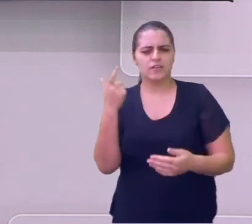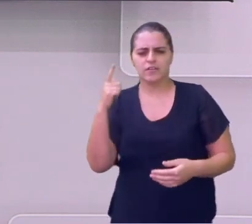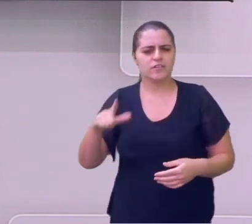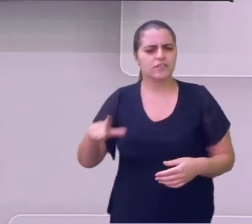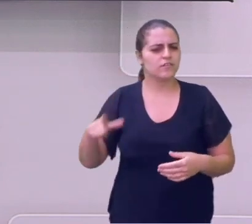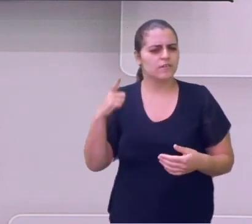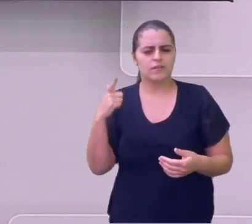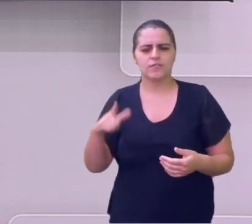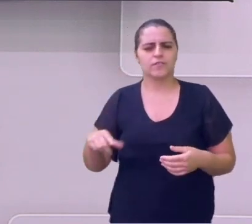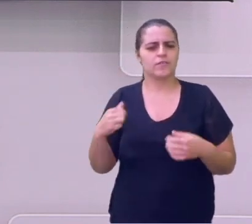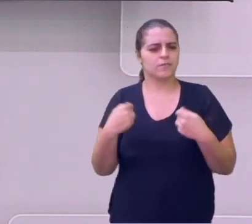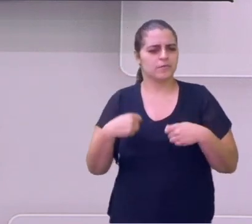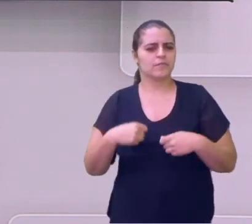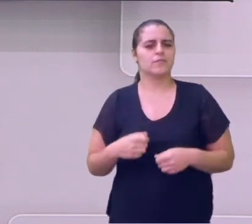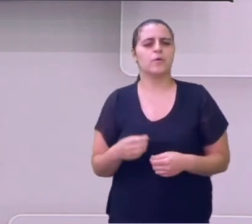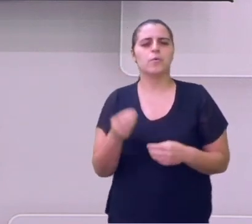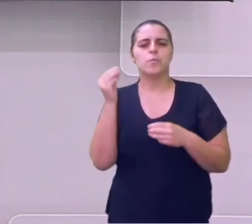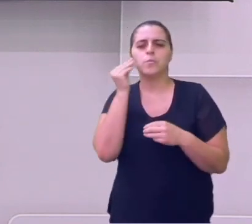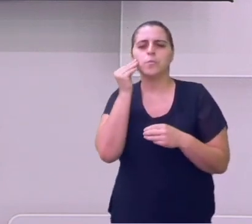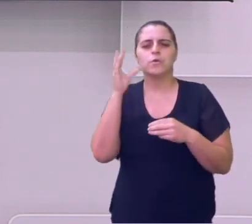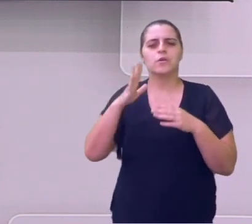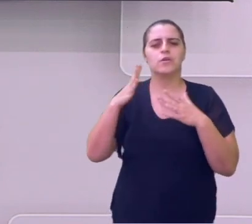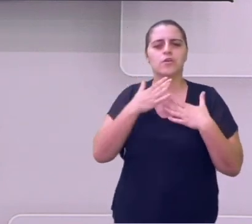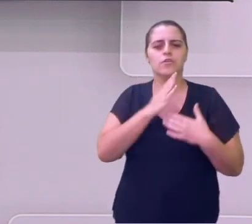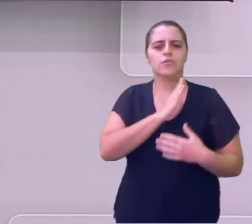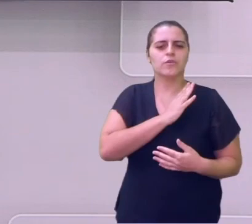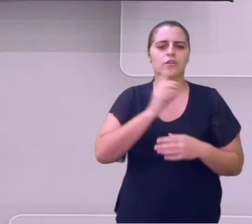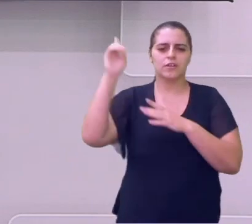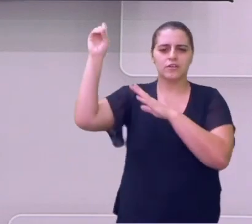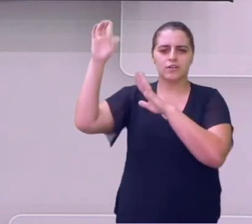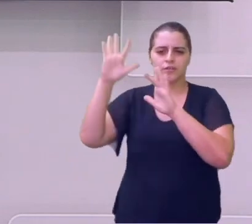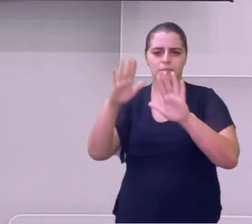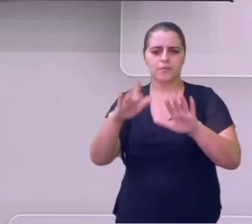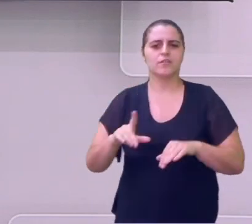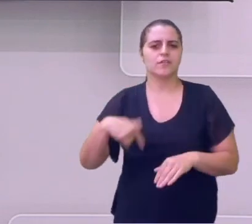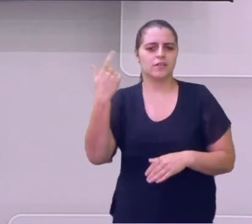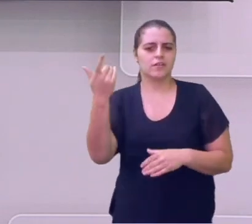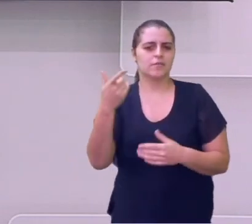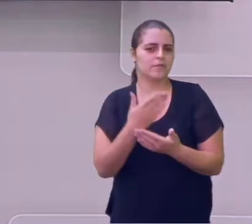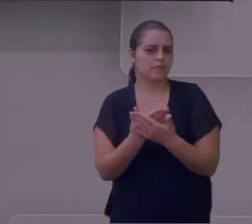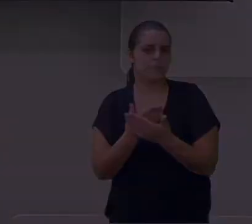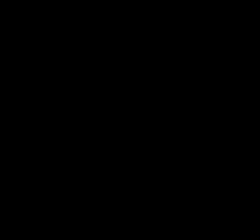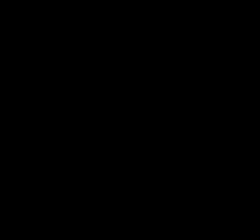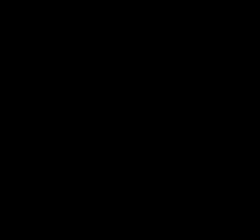precisar. Beijo no coração, fiquem com Deus e até nossa próxima aula.